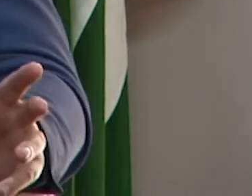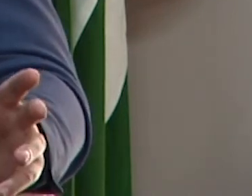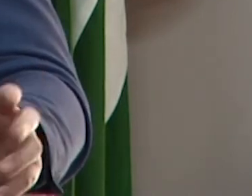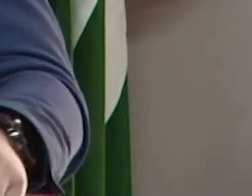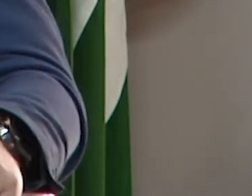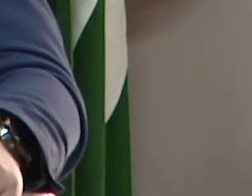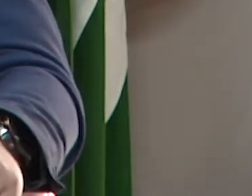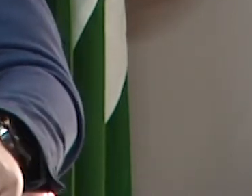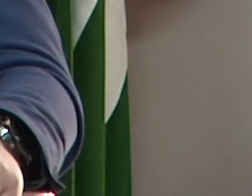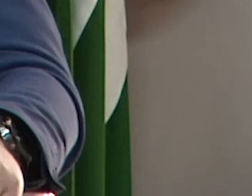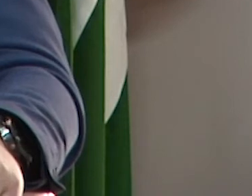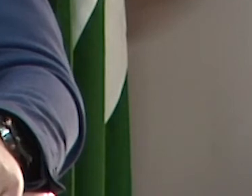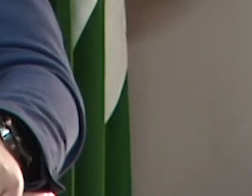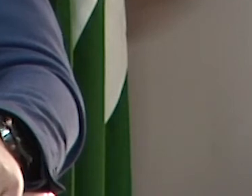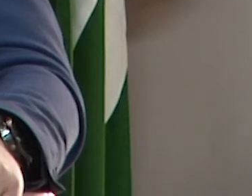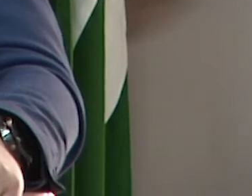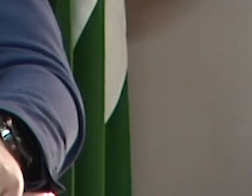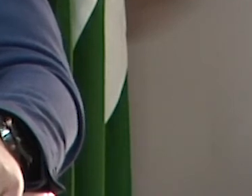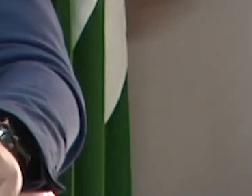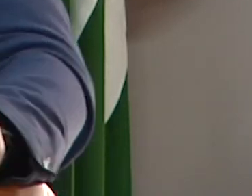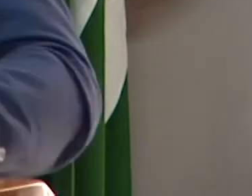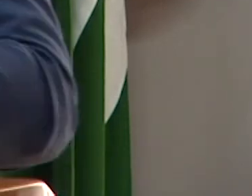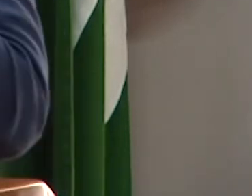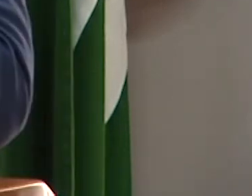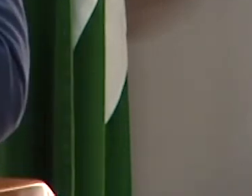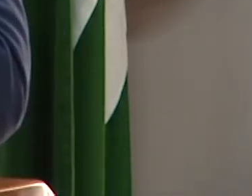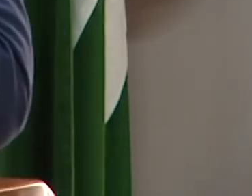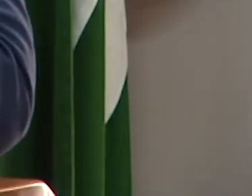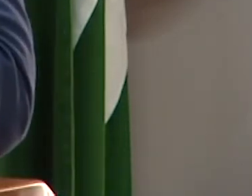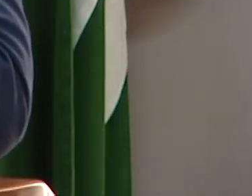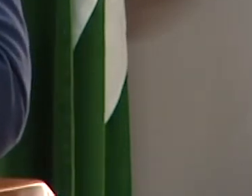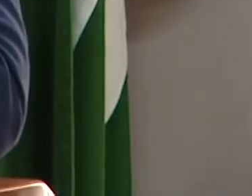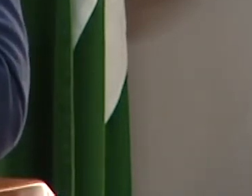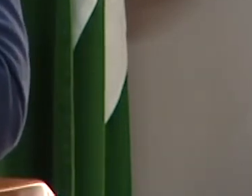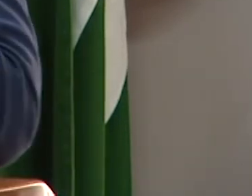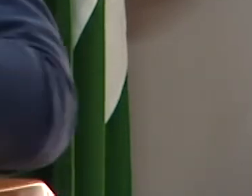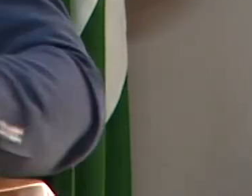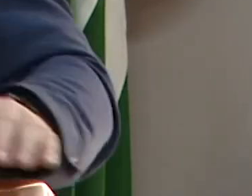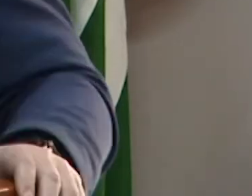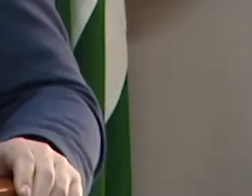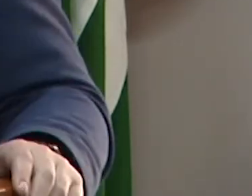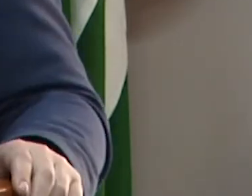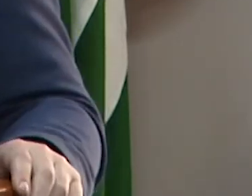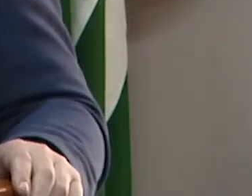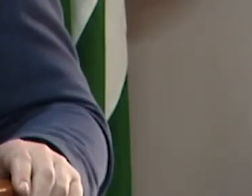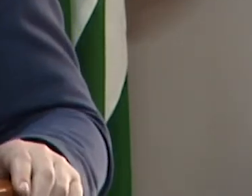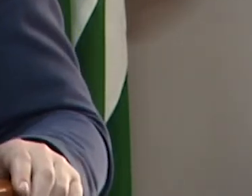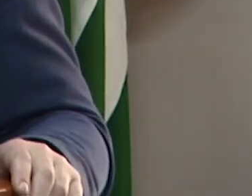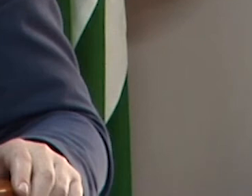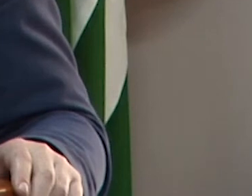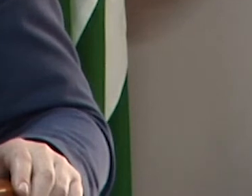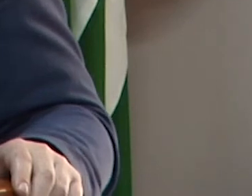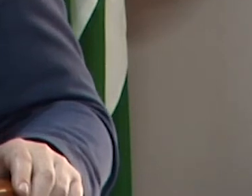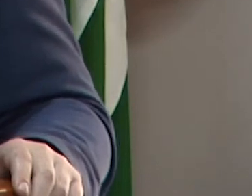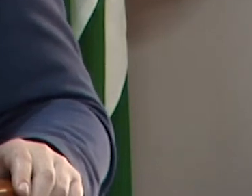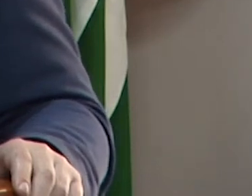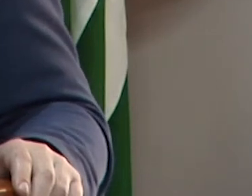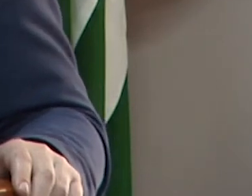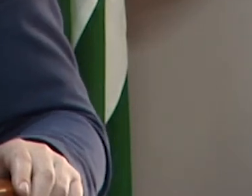Isso não se verificou. Então, por isso optamos, inclusive hoje estivemos nos cartórios fazendo